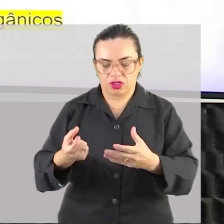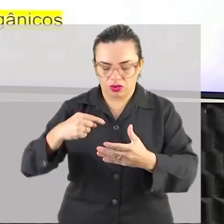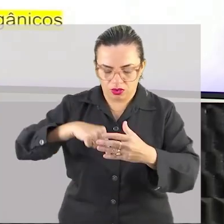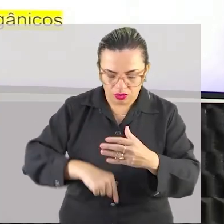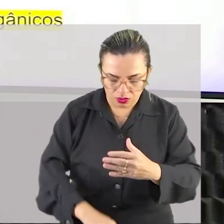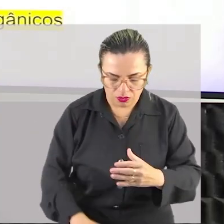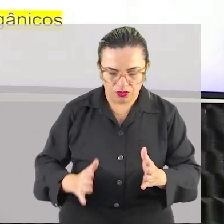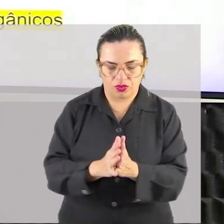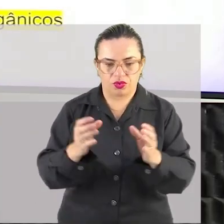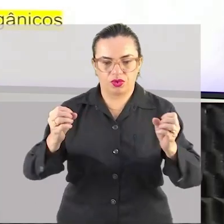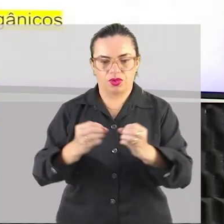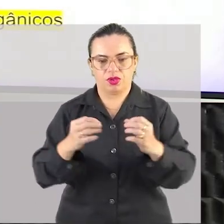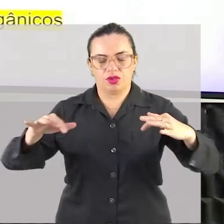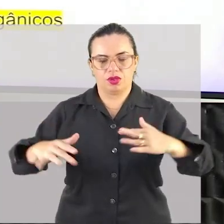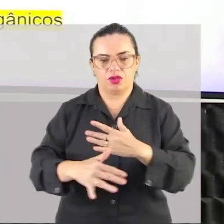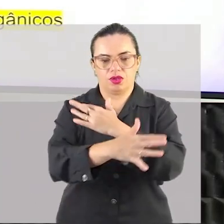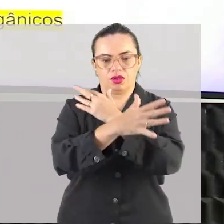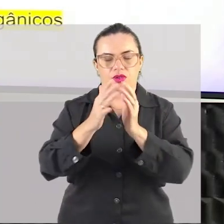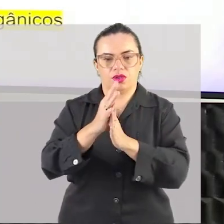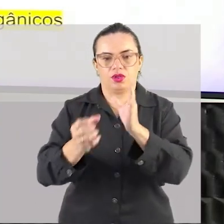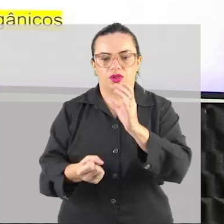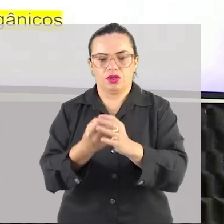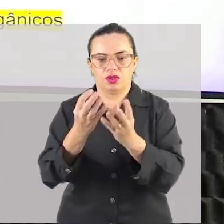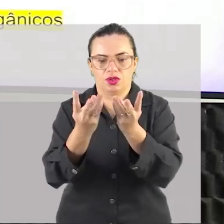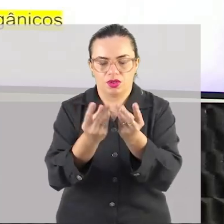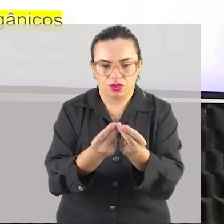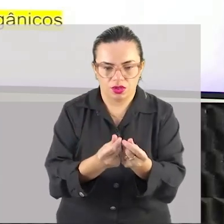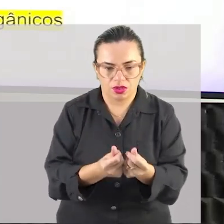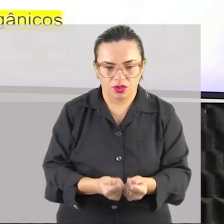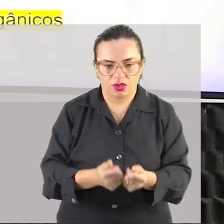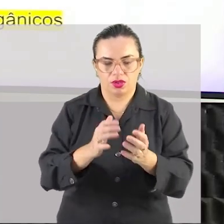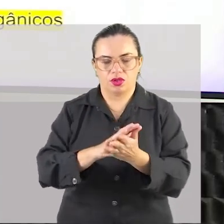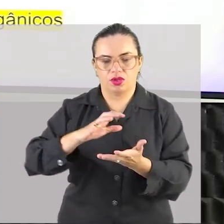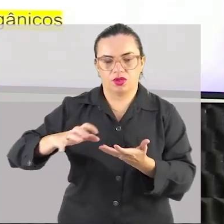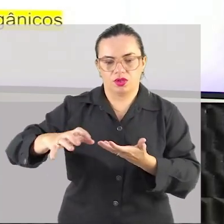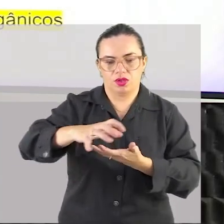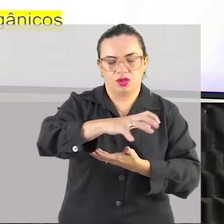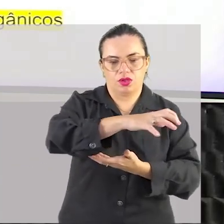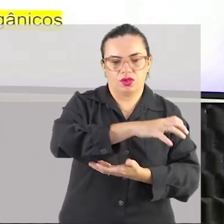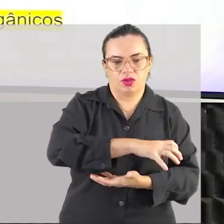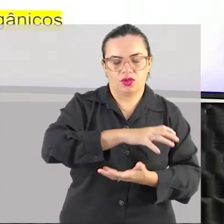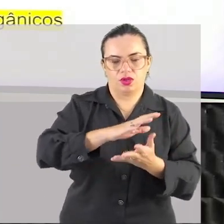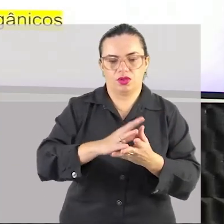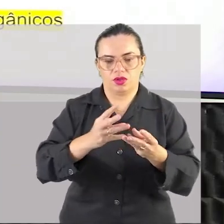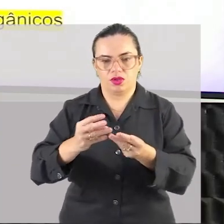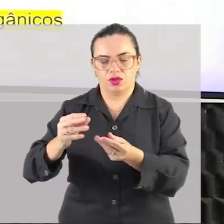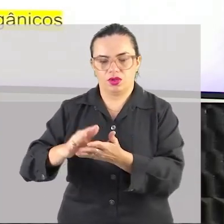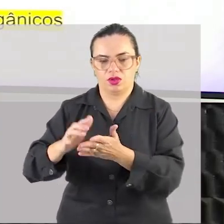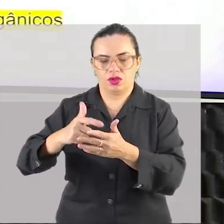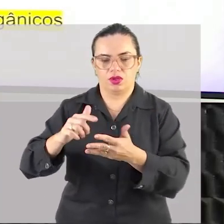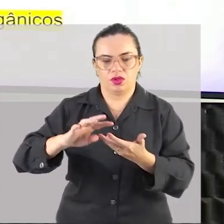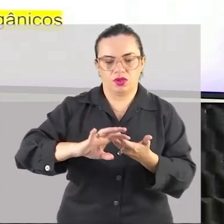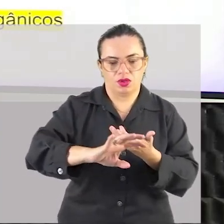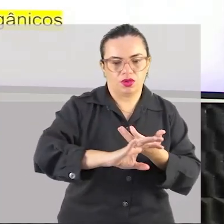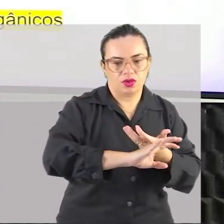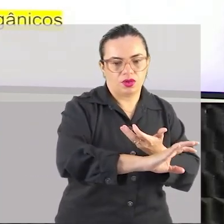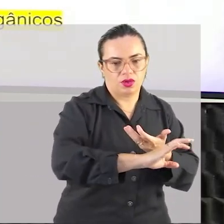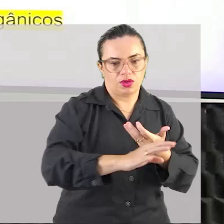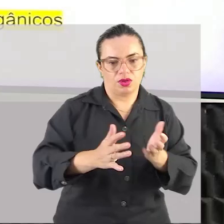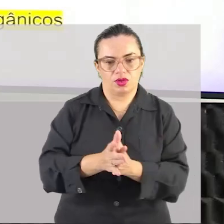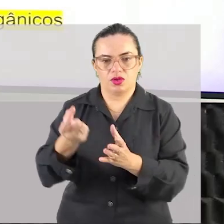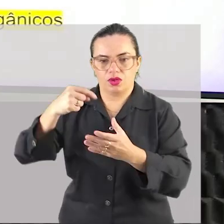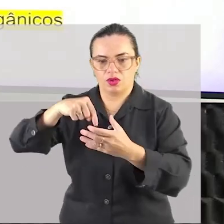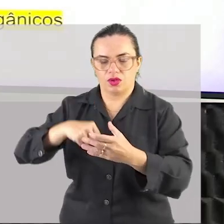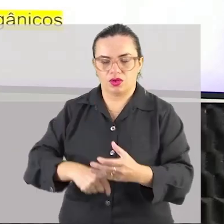sedimentos. Sedimentos do oceano, sedimentos dos continentes vão, portanto, se sedimentando, vão se depositando no fundo